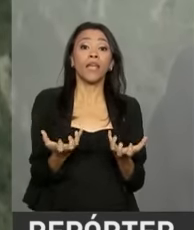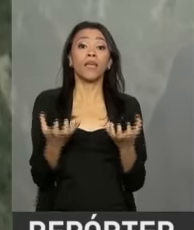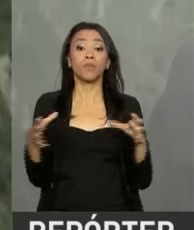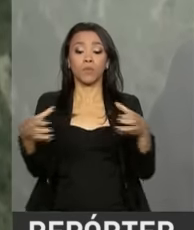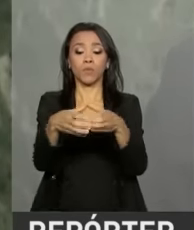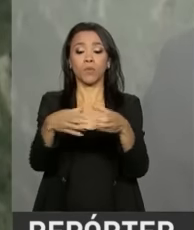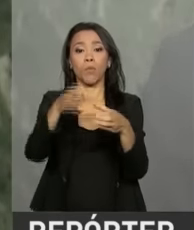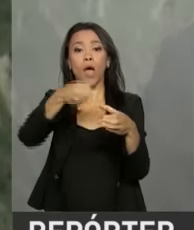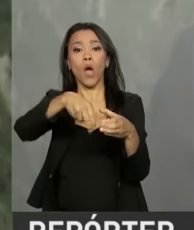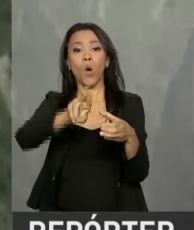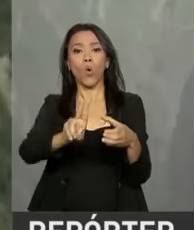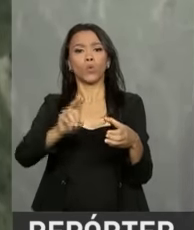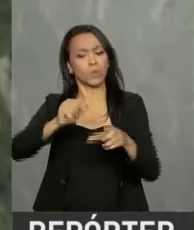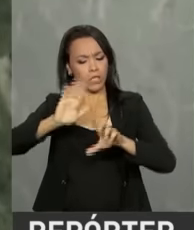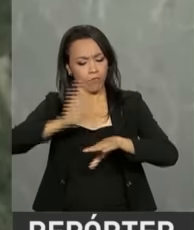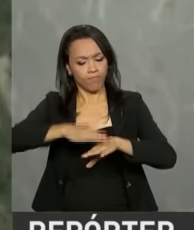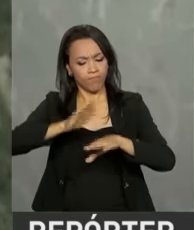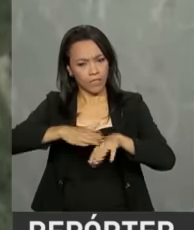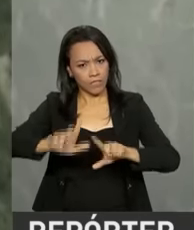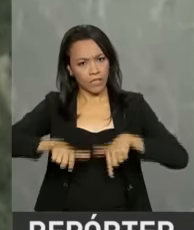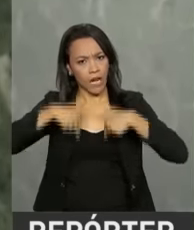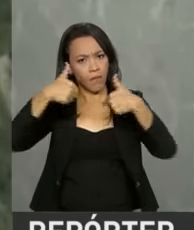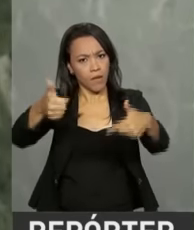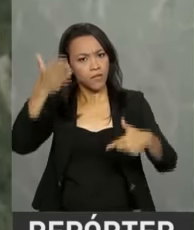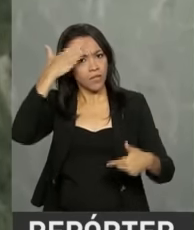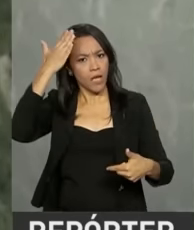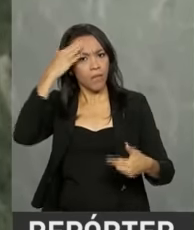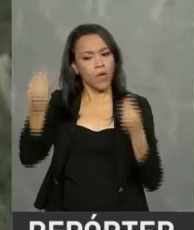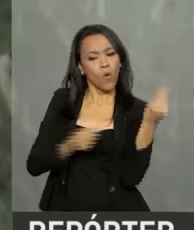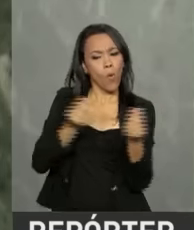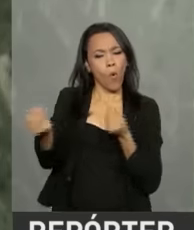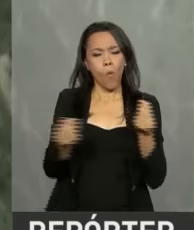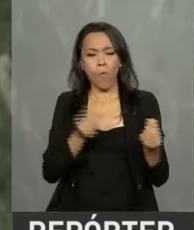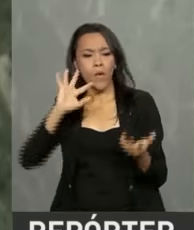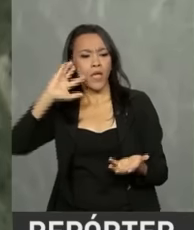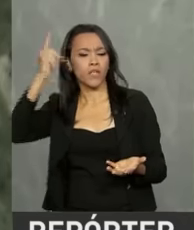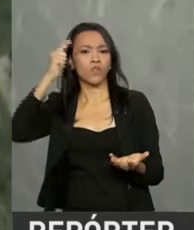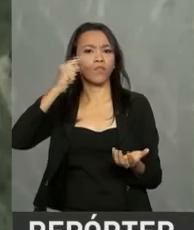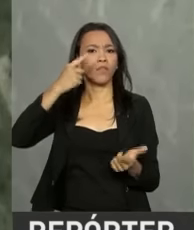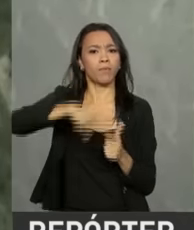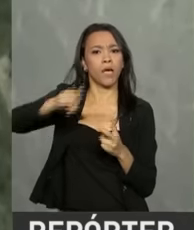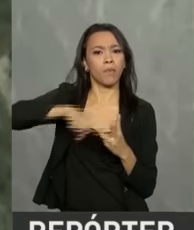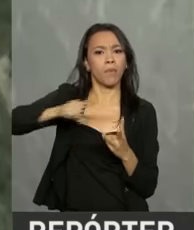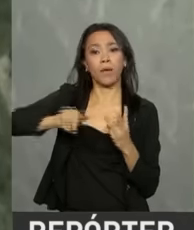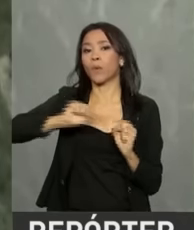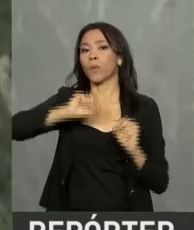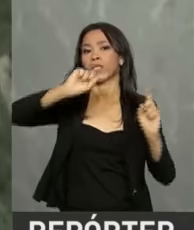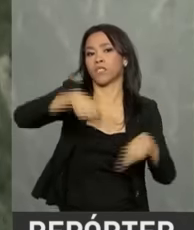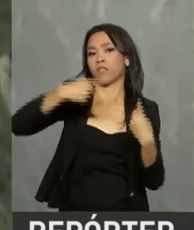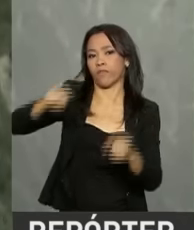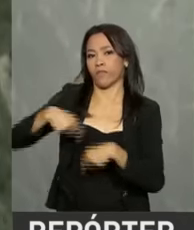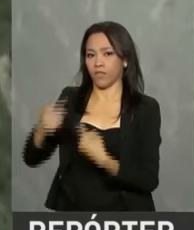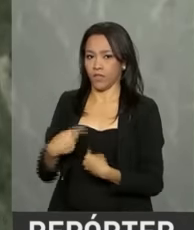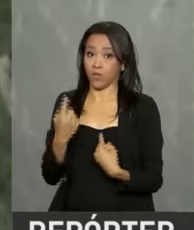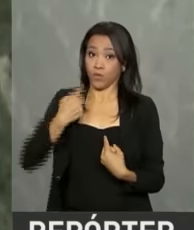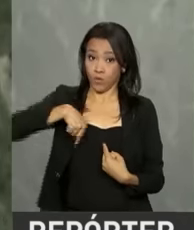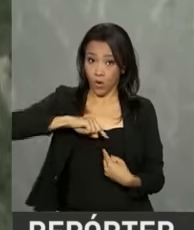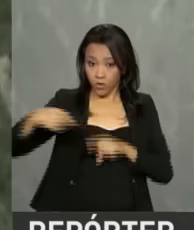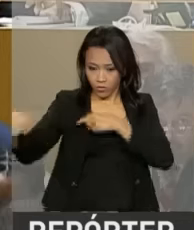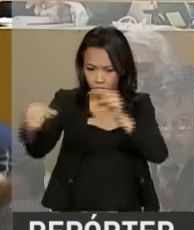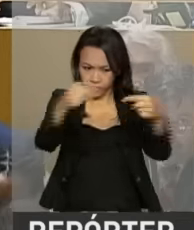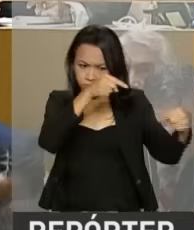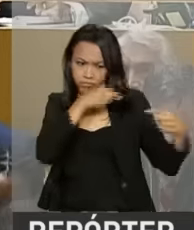resultados, capaz de enfrentar os grandes desafios do nosso tempo. Nossos debates e